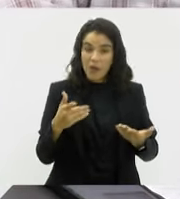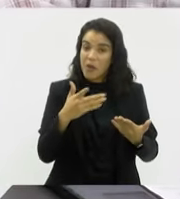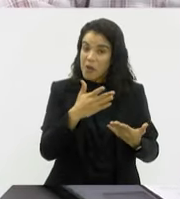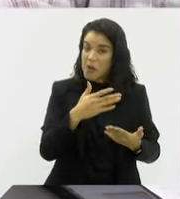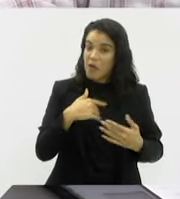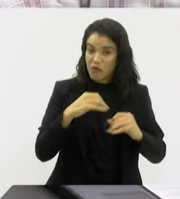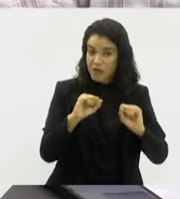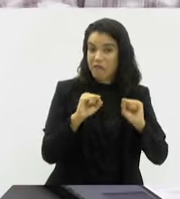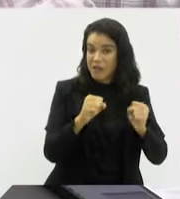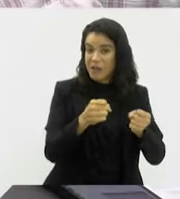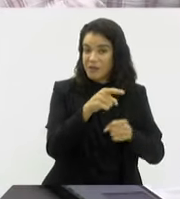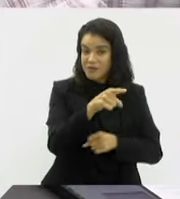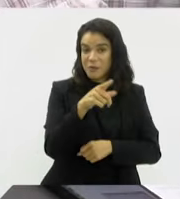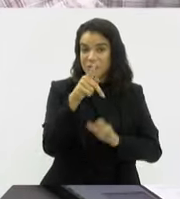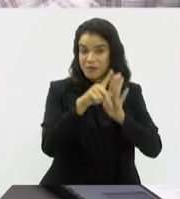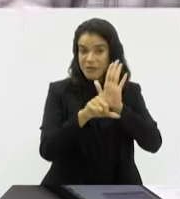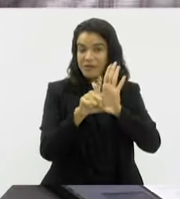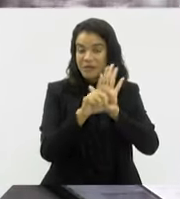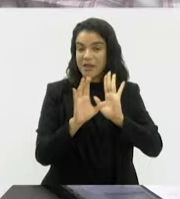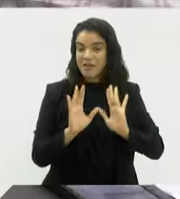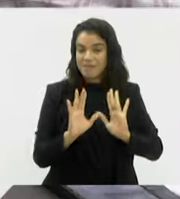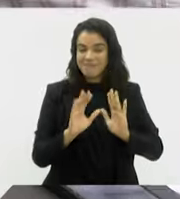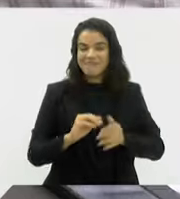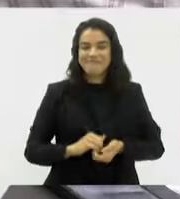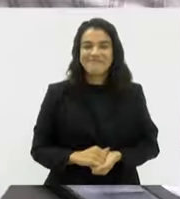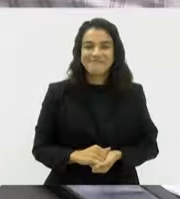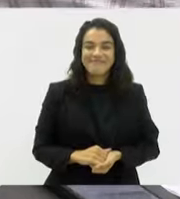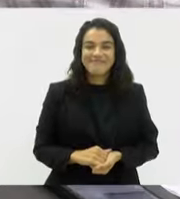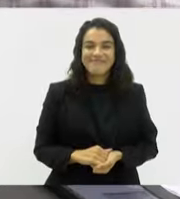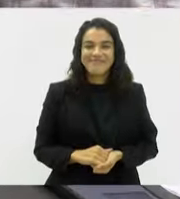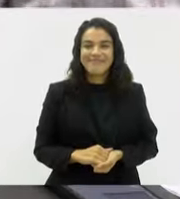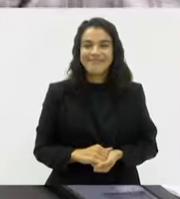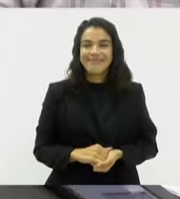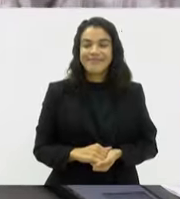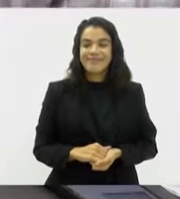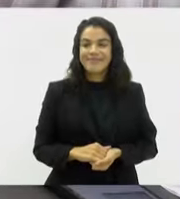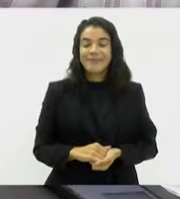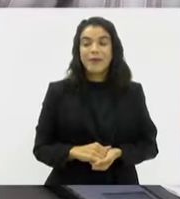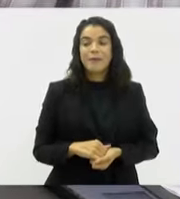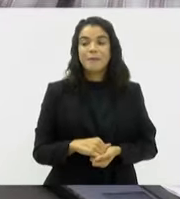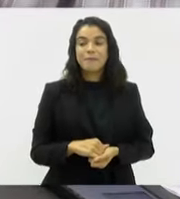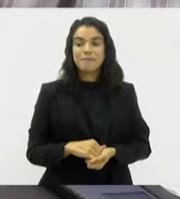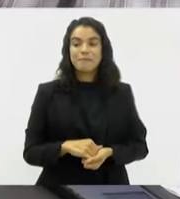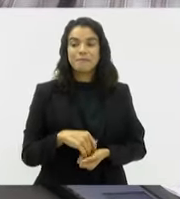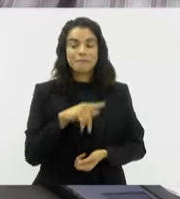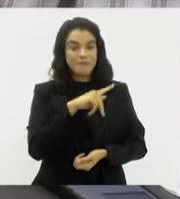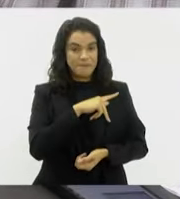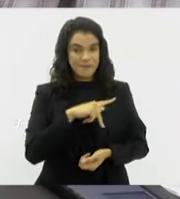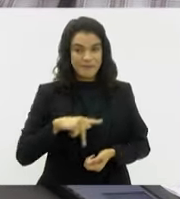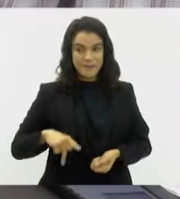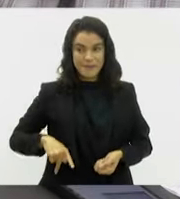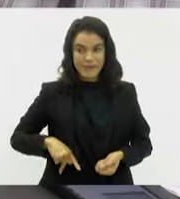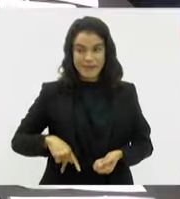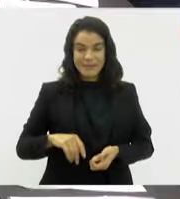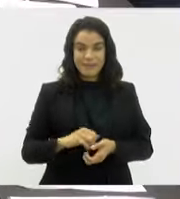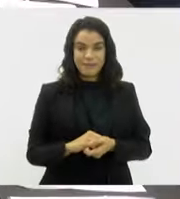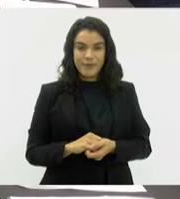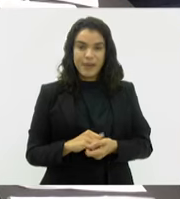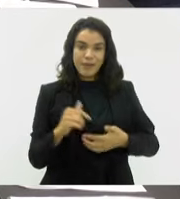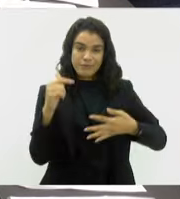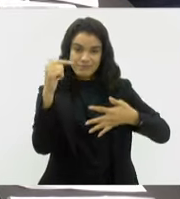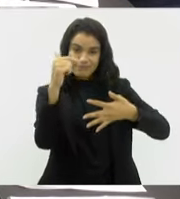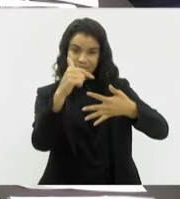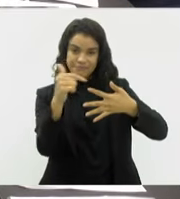sua defesa, antes mesmo de ouvi-la. Deputada Élica. Presidente, alguns pontos